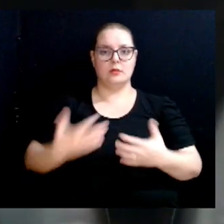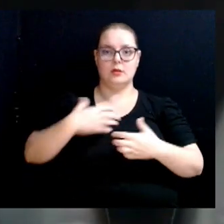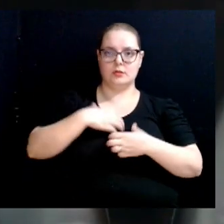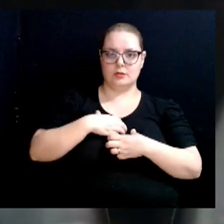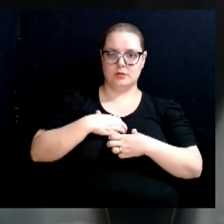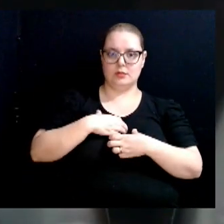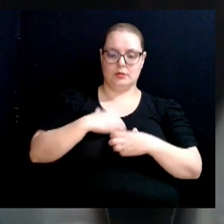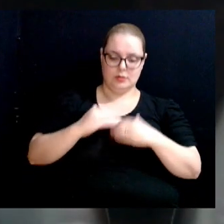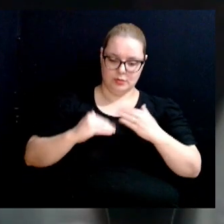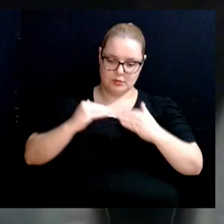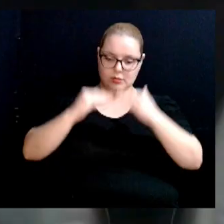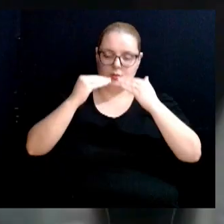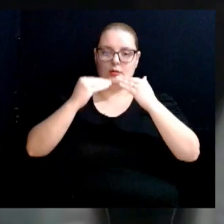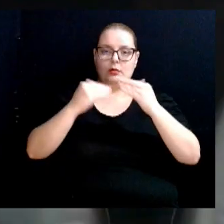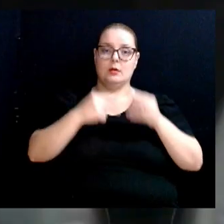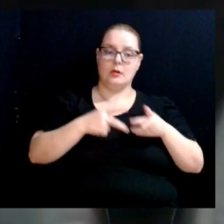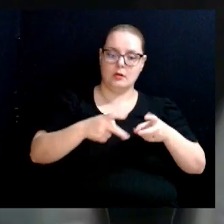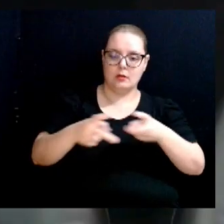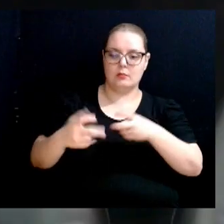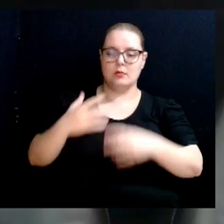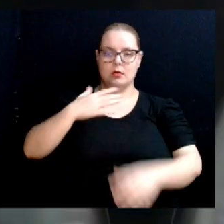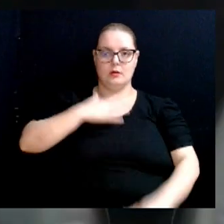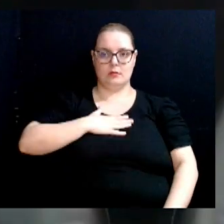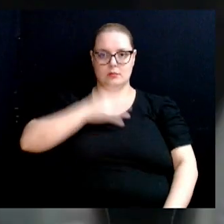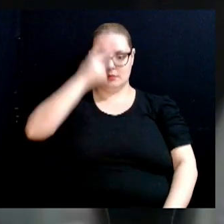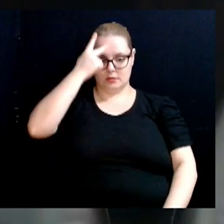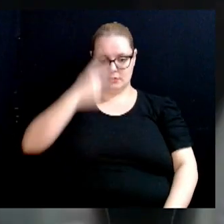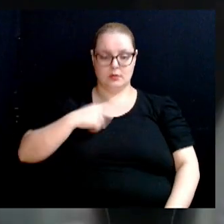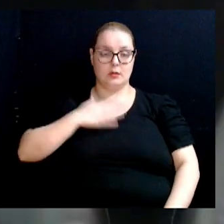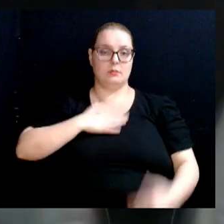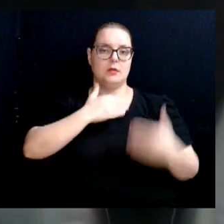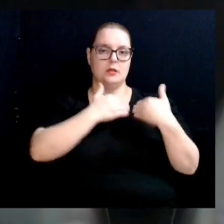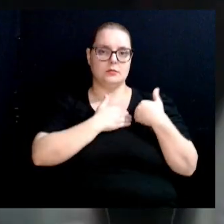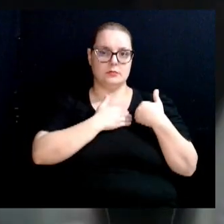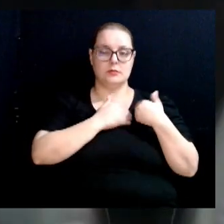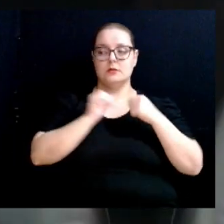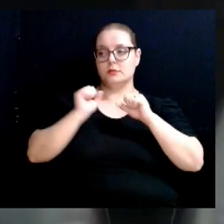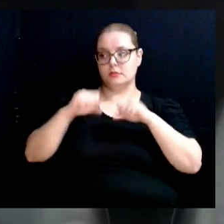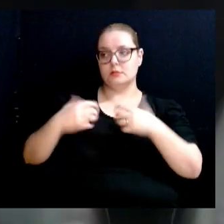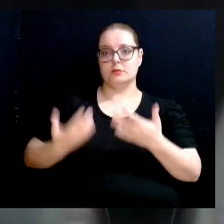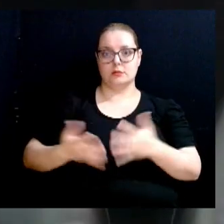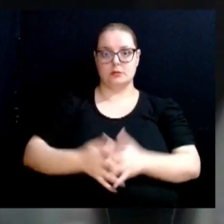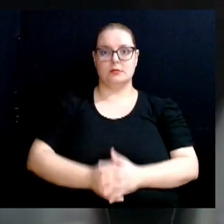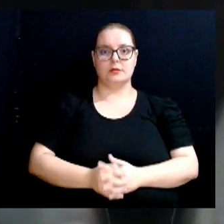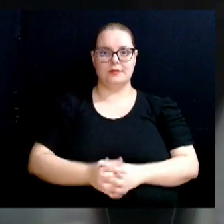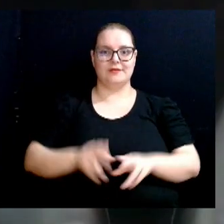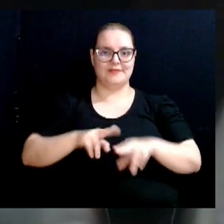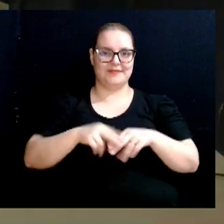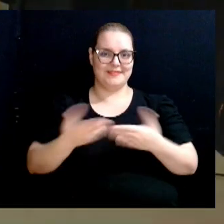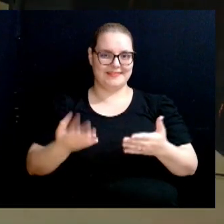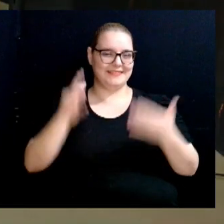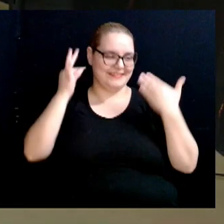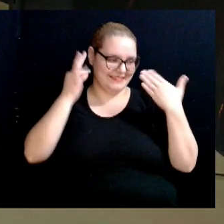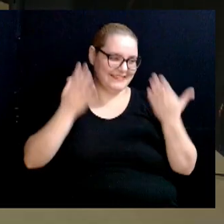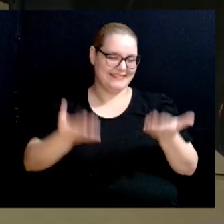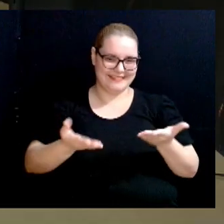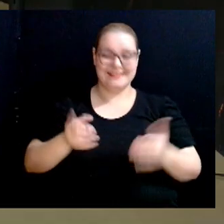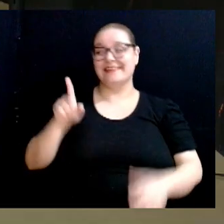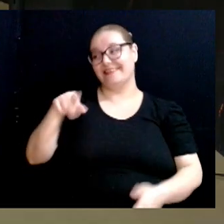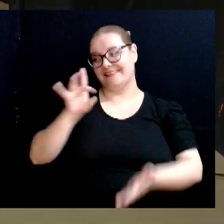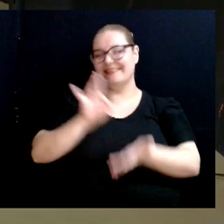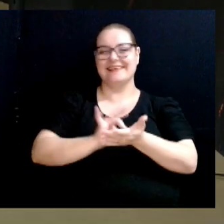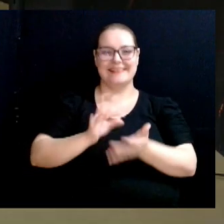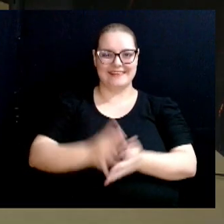a percepção de mim mesma é a minha responsabilidade. Sim. Né? E é por isso que serve terapia, por exemplo. É verdade. É